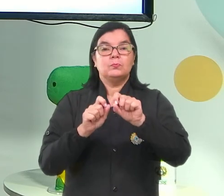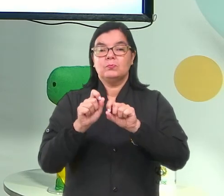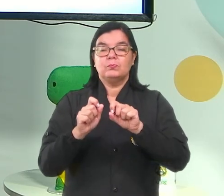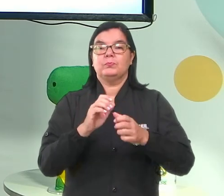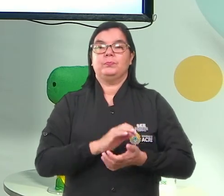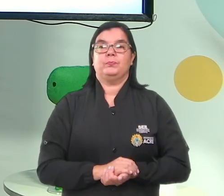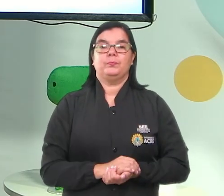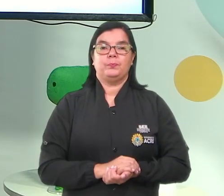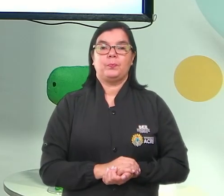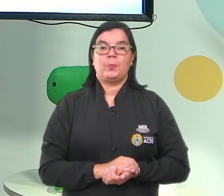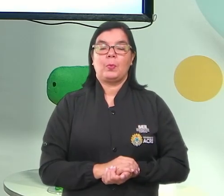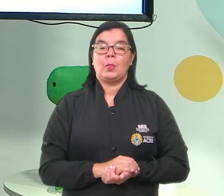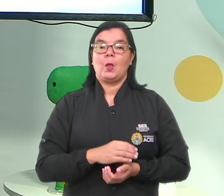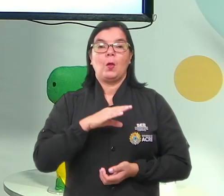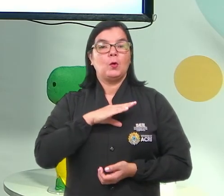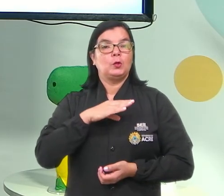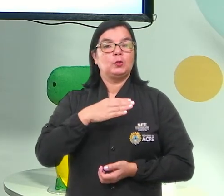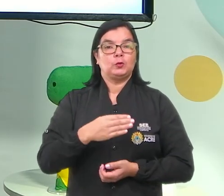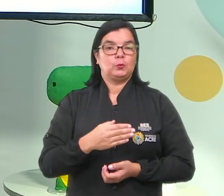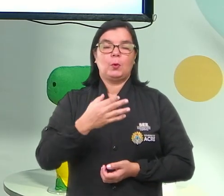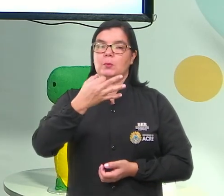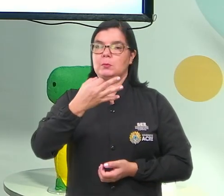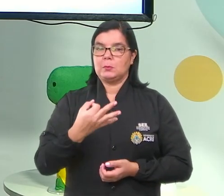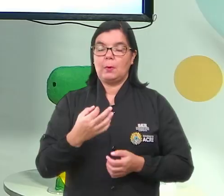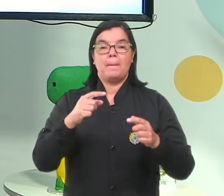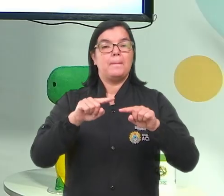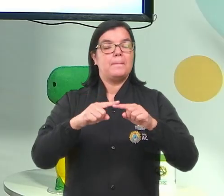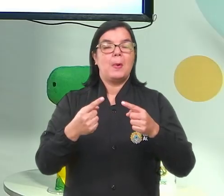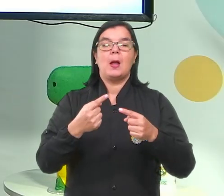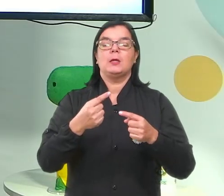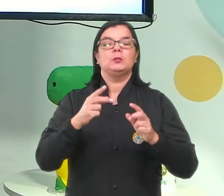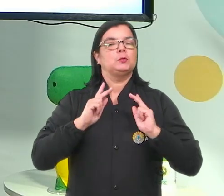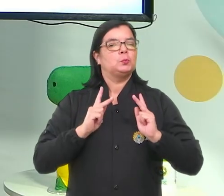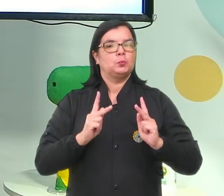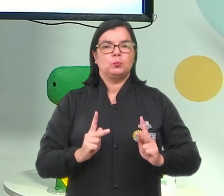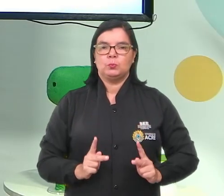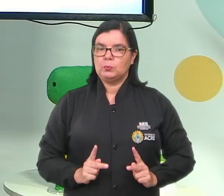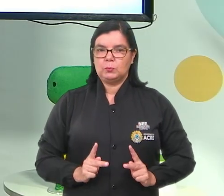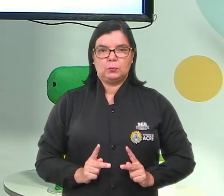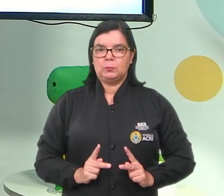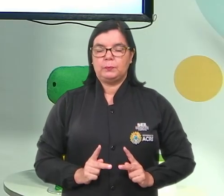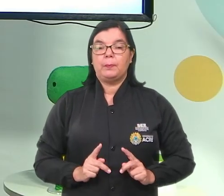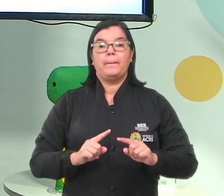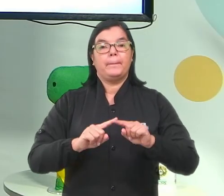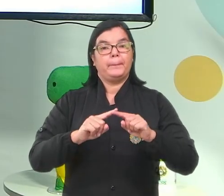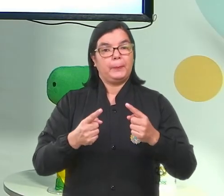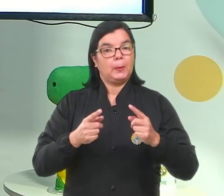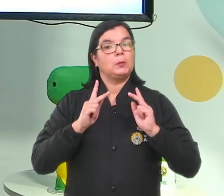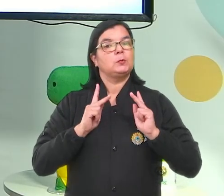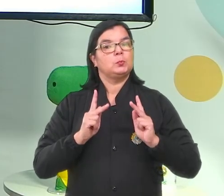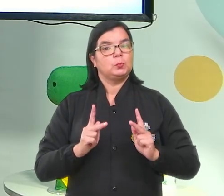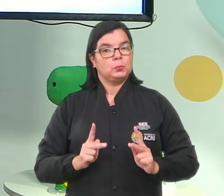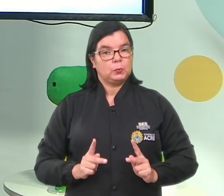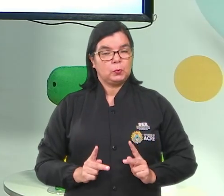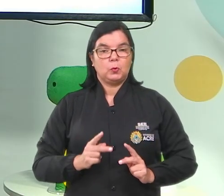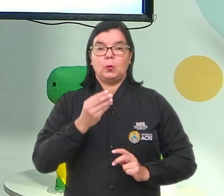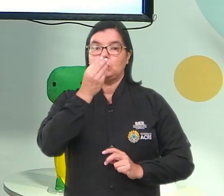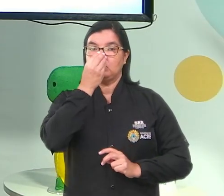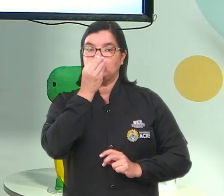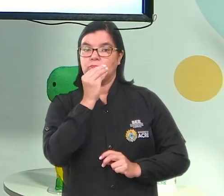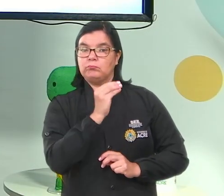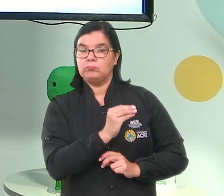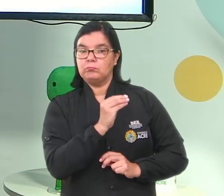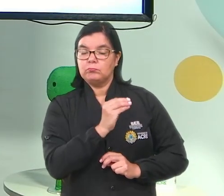digamos assim, atitudes pontuais, não são comportamentos pontuais, são comportamentos